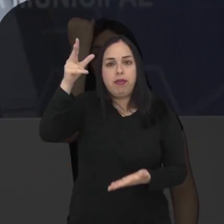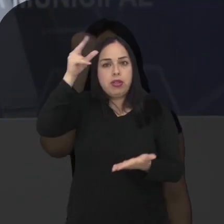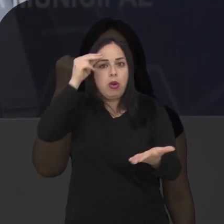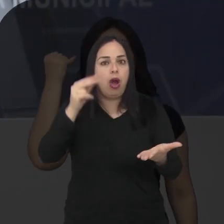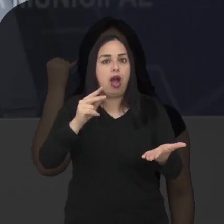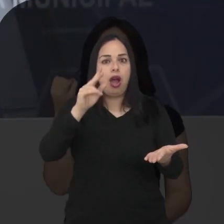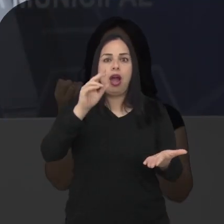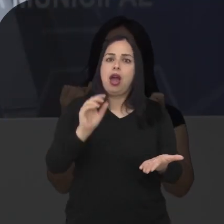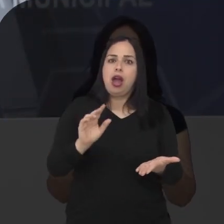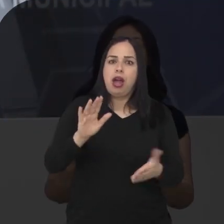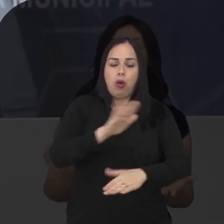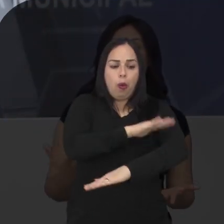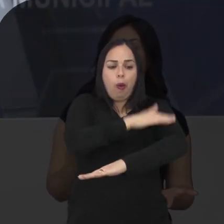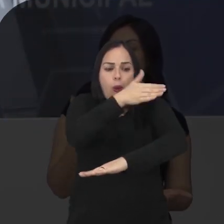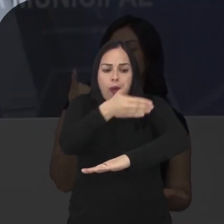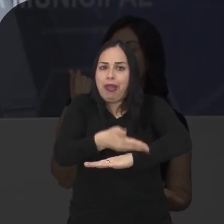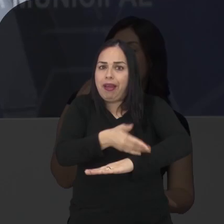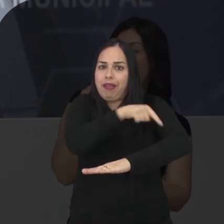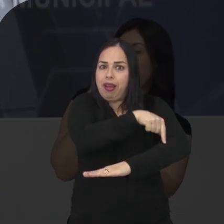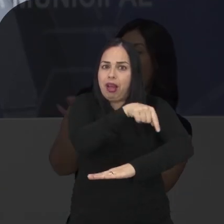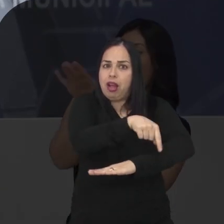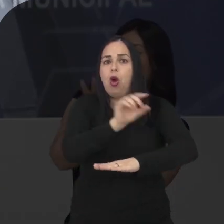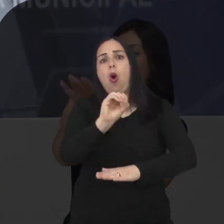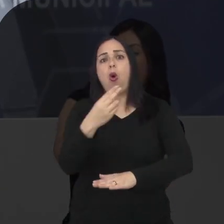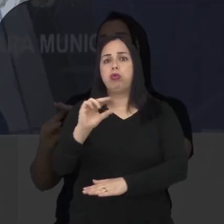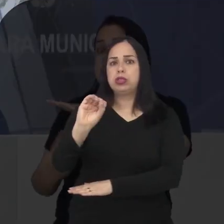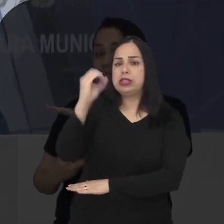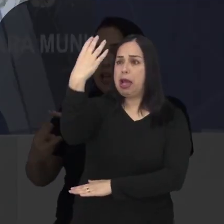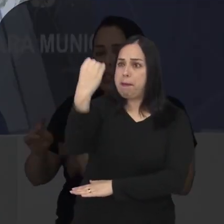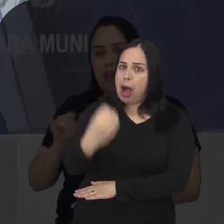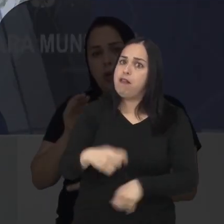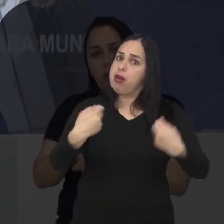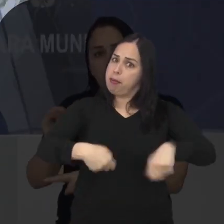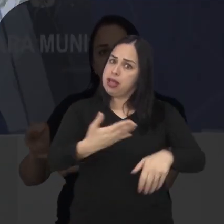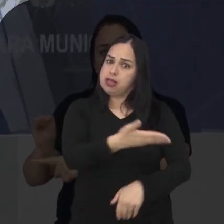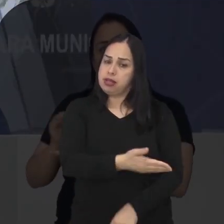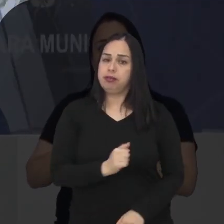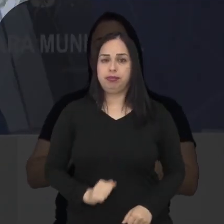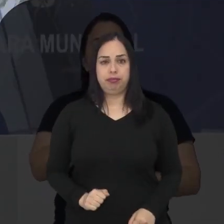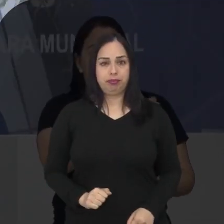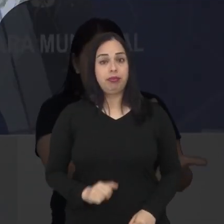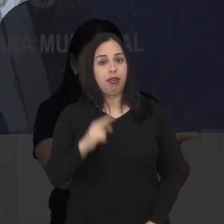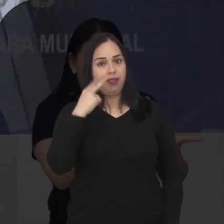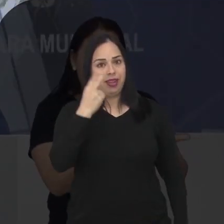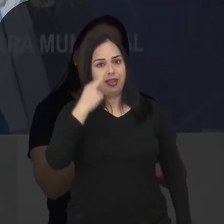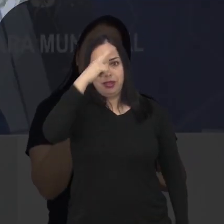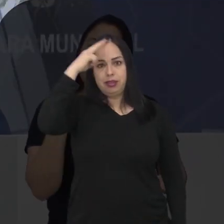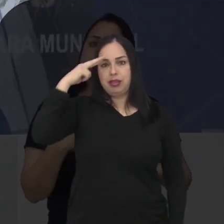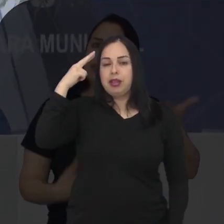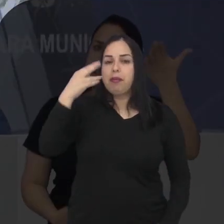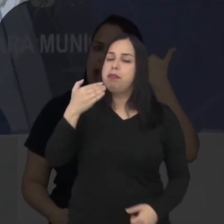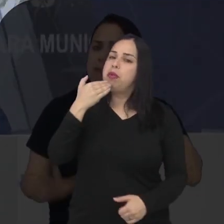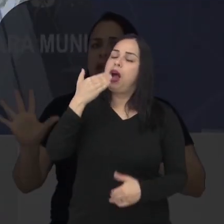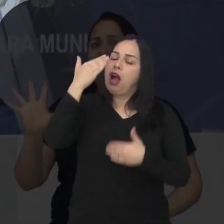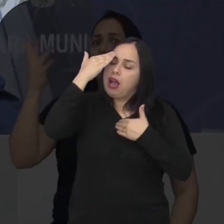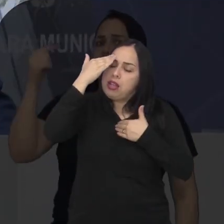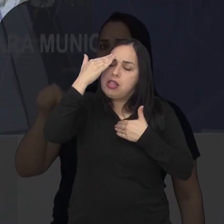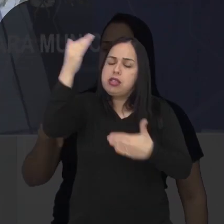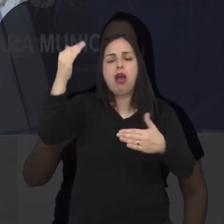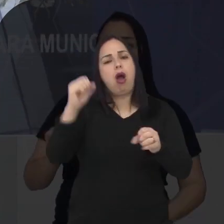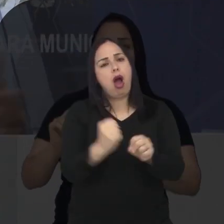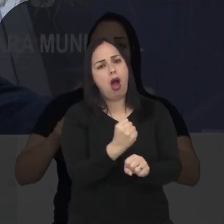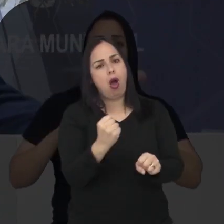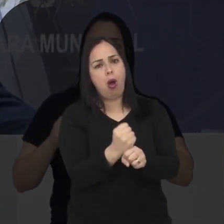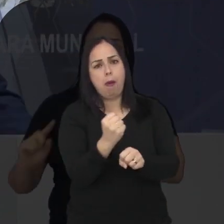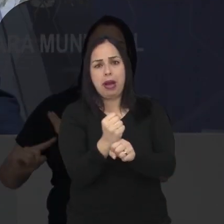público para a instalação de uma lombada ou um semáforo no local. Já o vereador Roberto Chagas agradeceu a realização de obras de infraestrutura